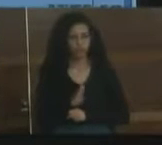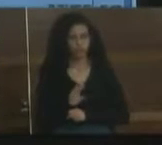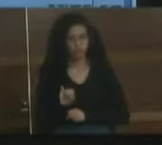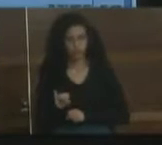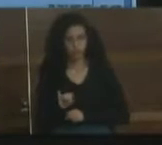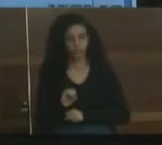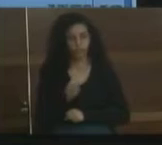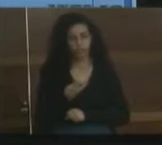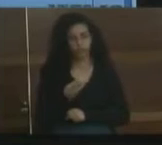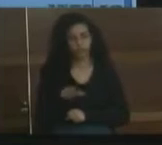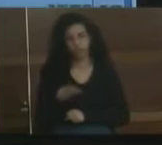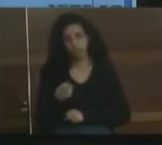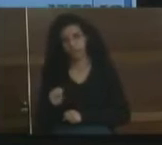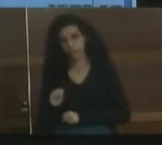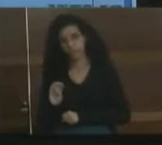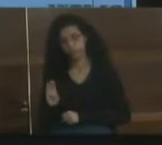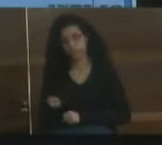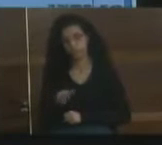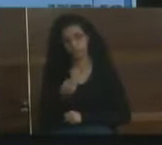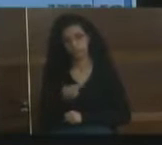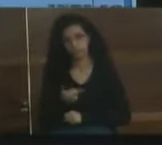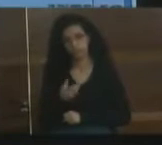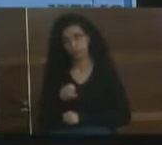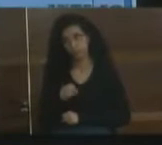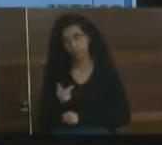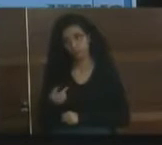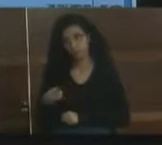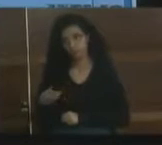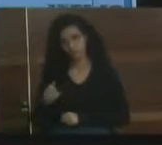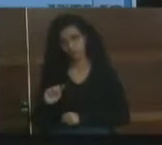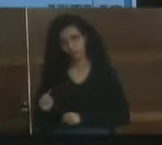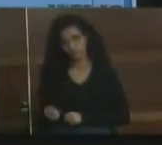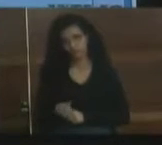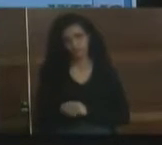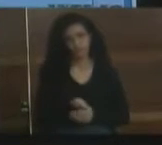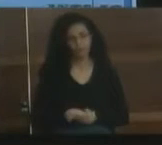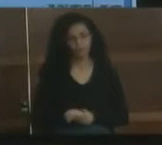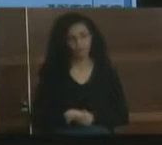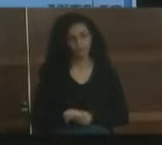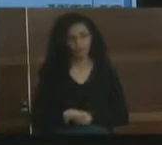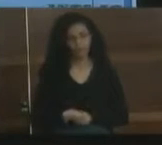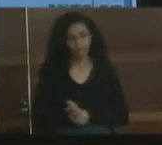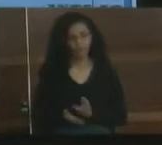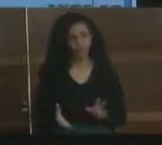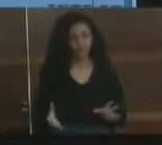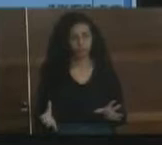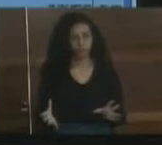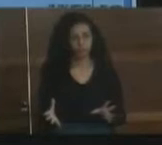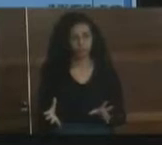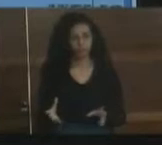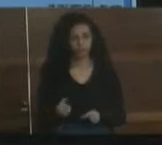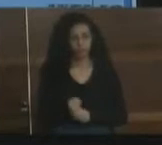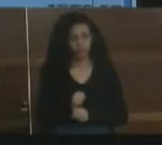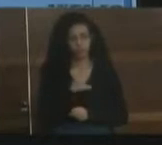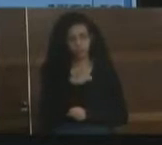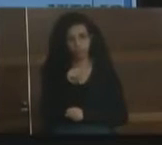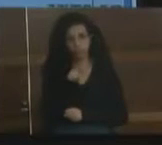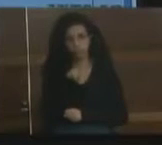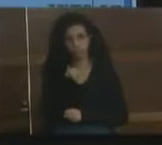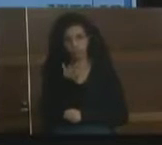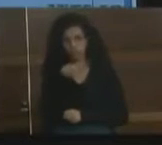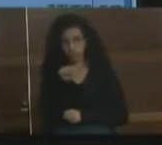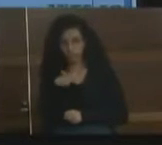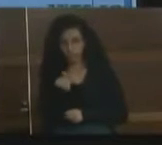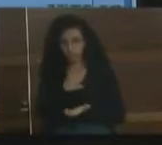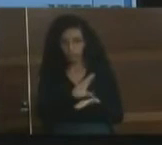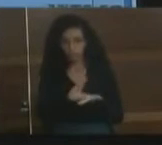348 milhões 923 mil e a receita de capital é